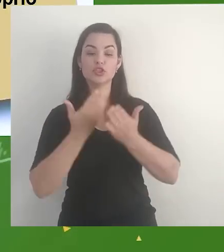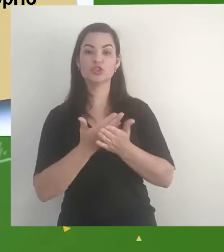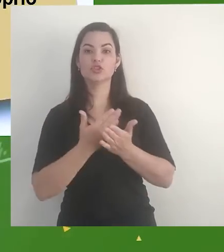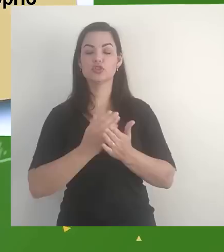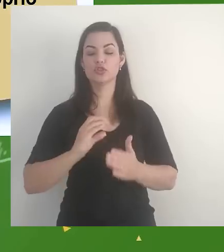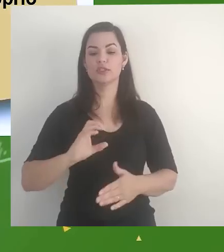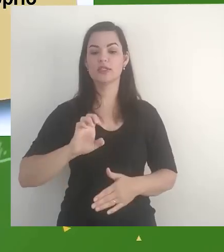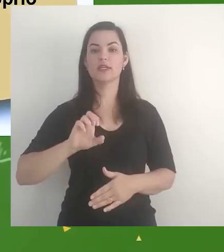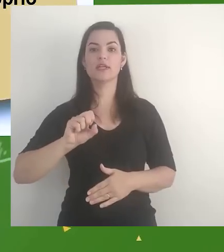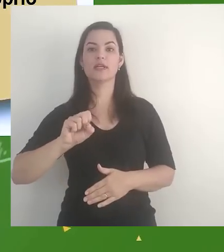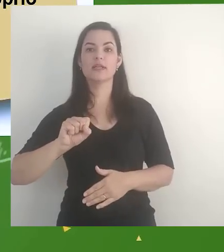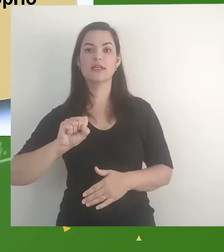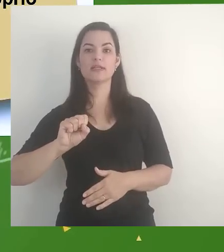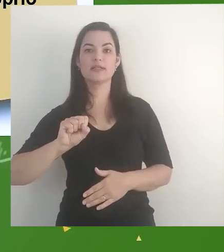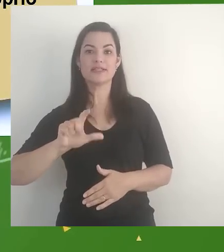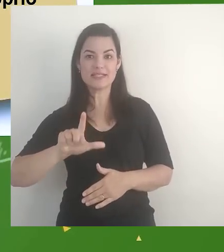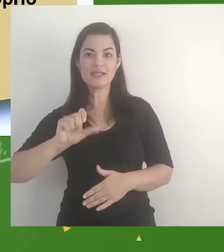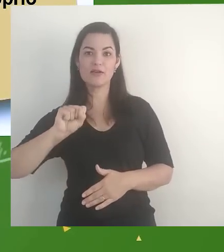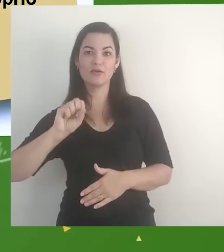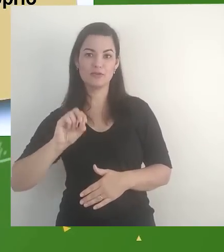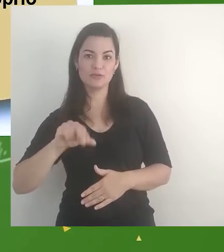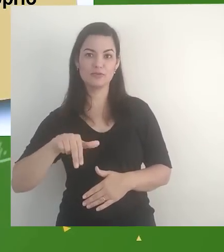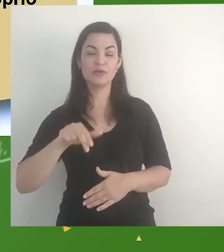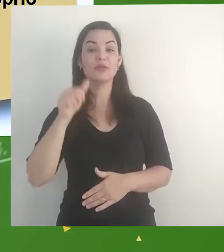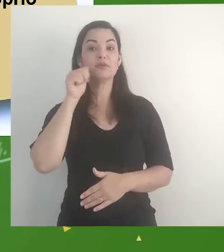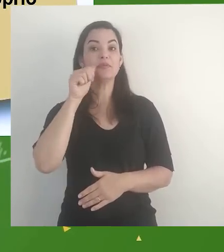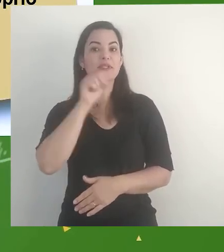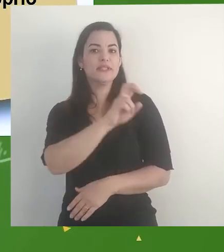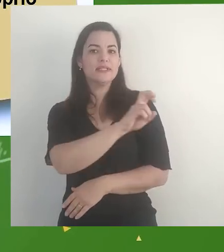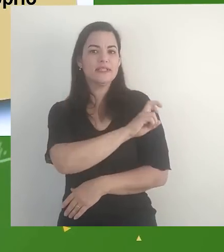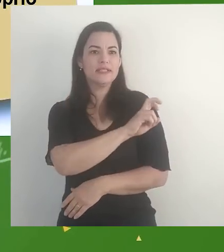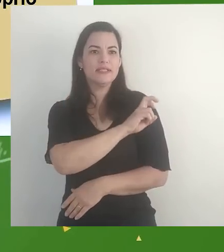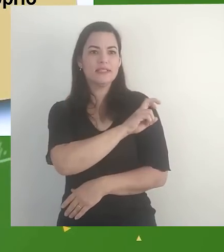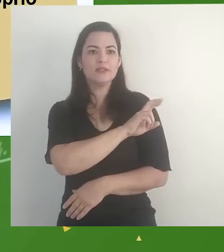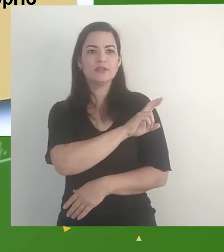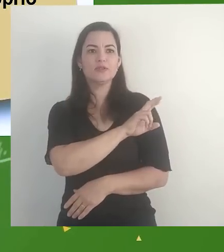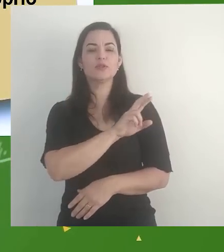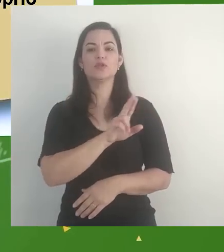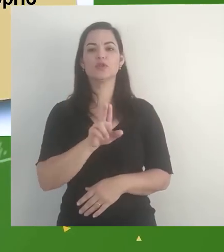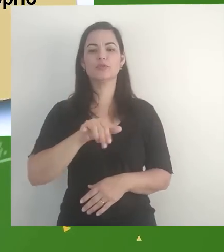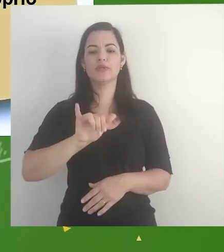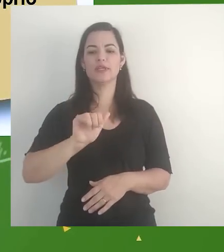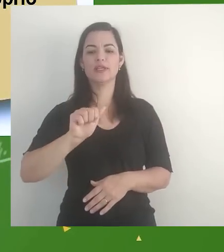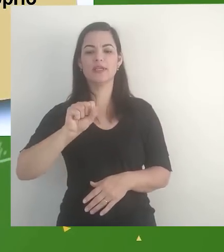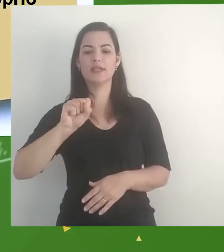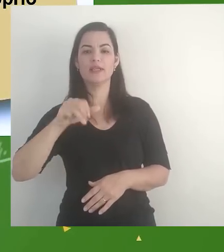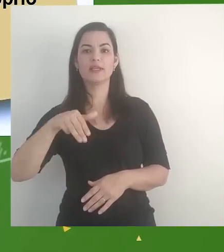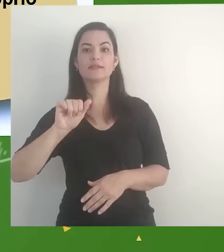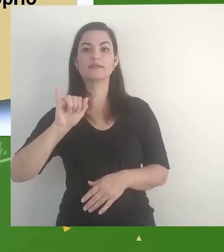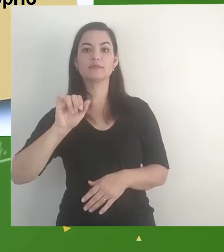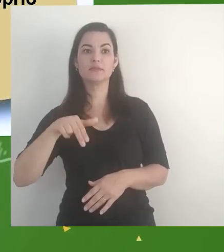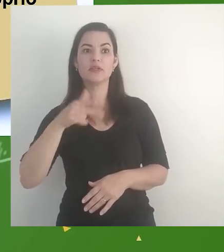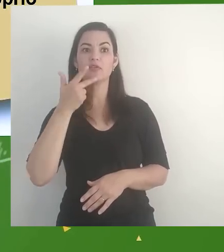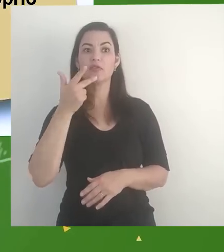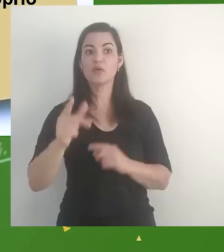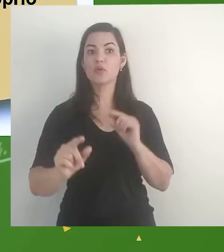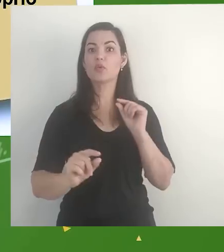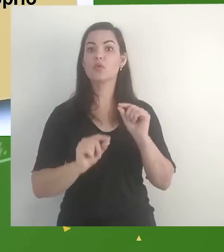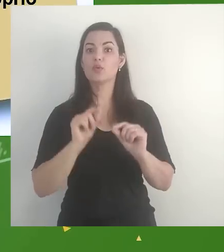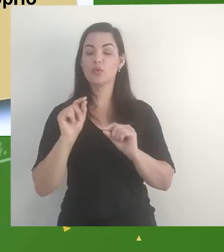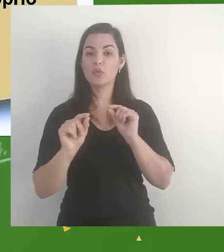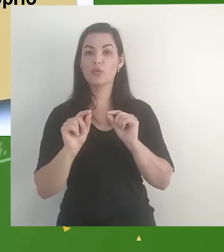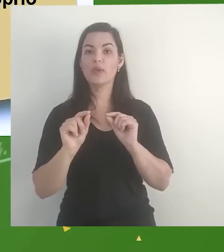Yasmin Lindsay Gomes de Araújo, do 5º ano, disse que o avião consegue se manter no ar por causa de